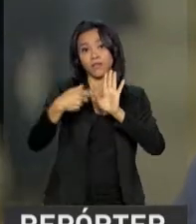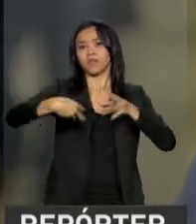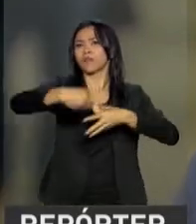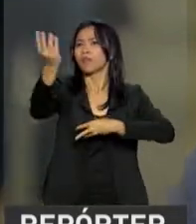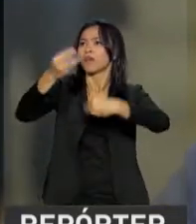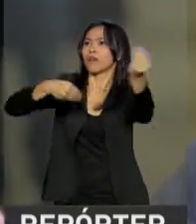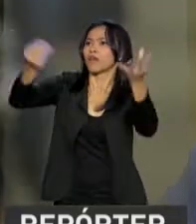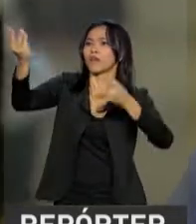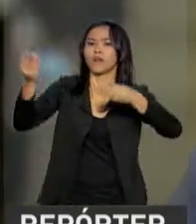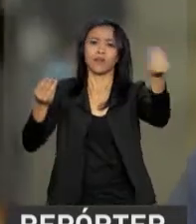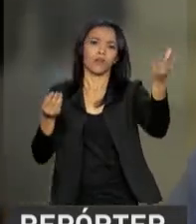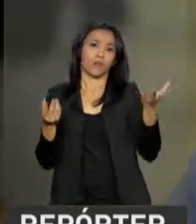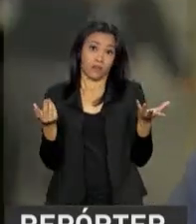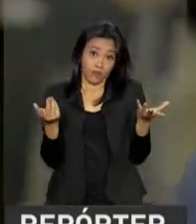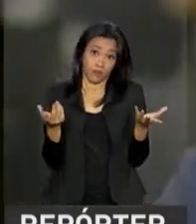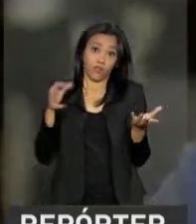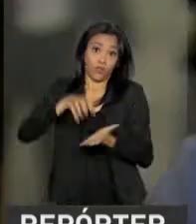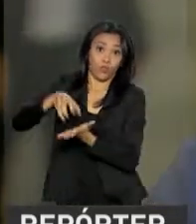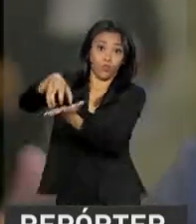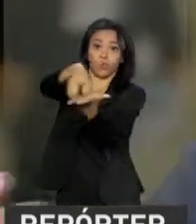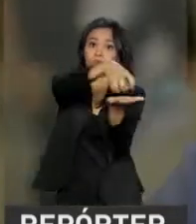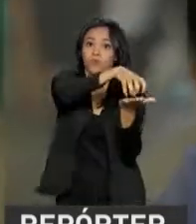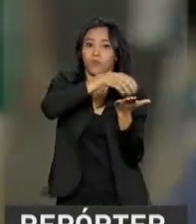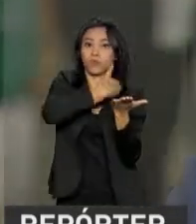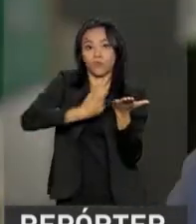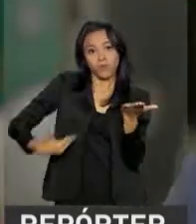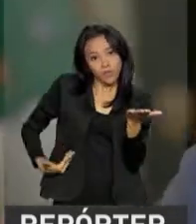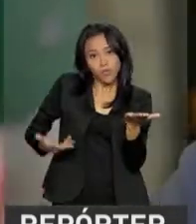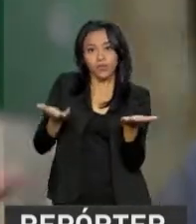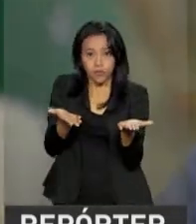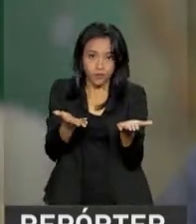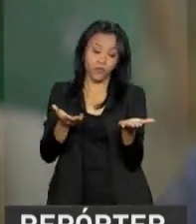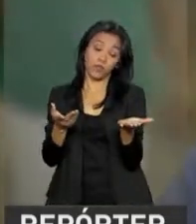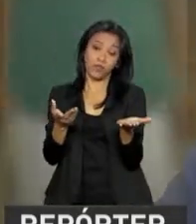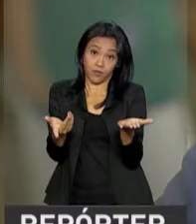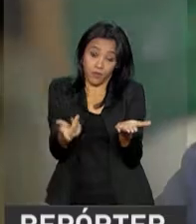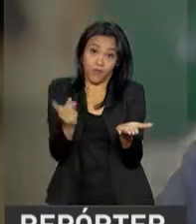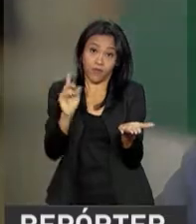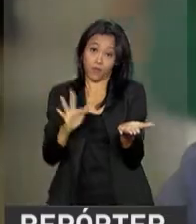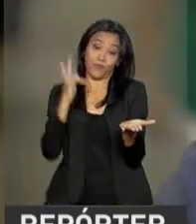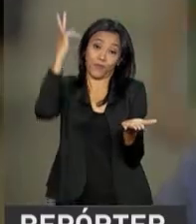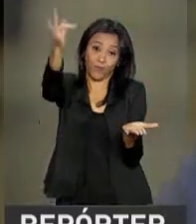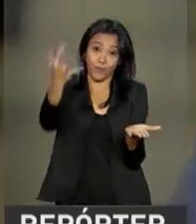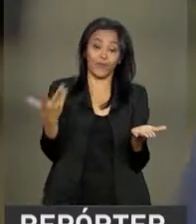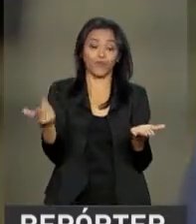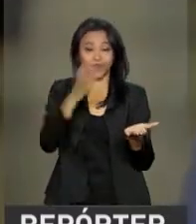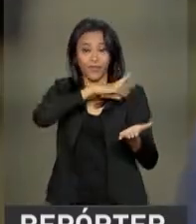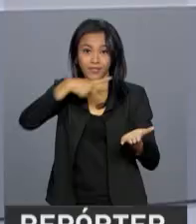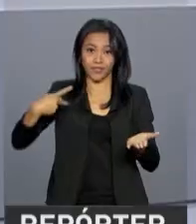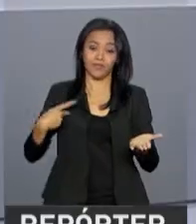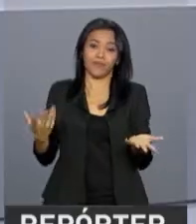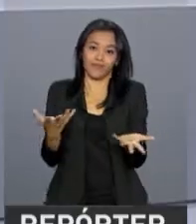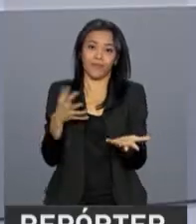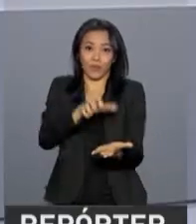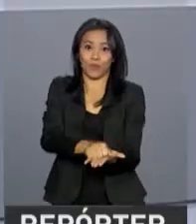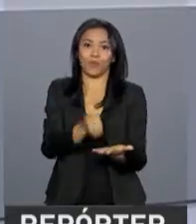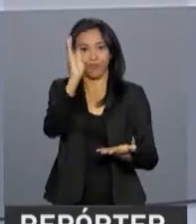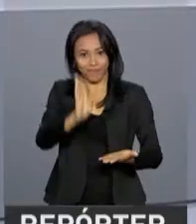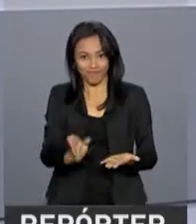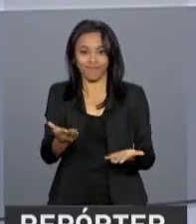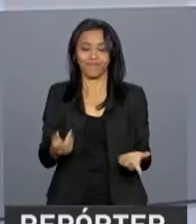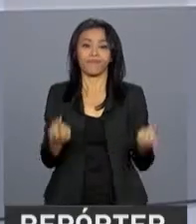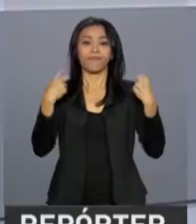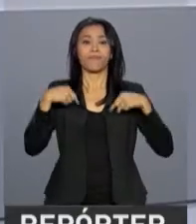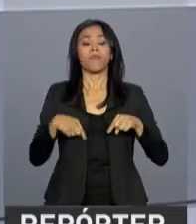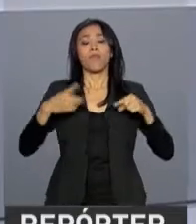presidentes de poderes de órgãos e fica à disposição do futuro presidente ali por um governo de transição a